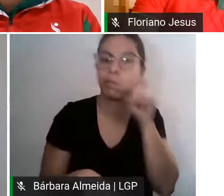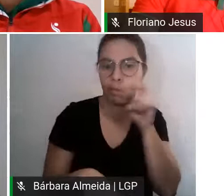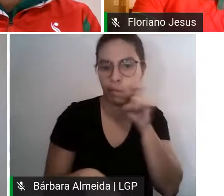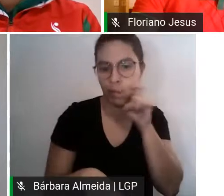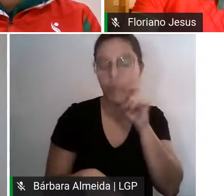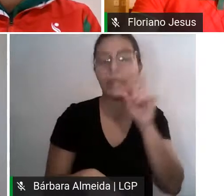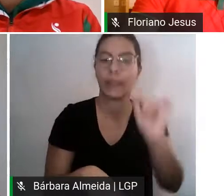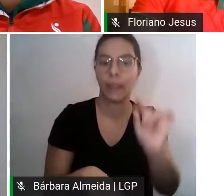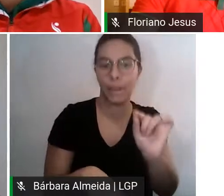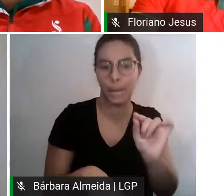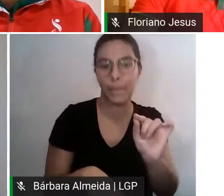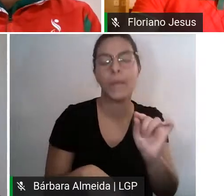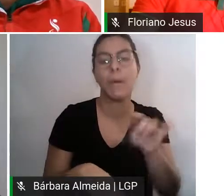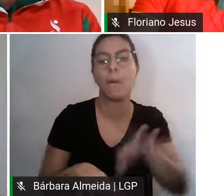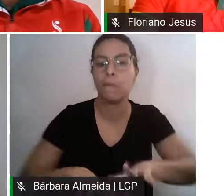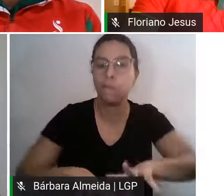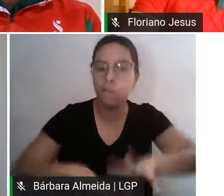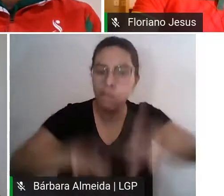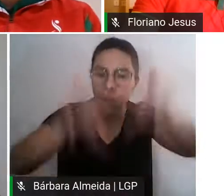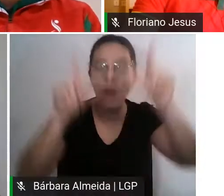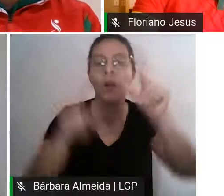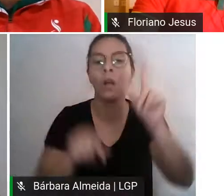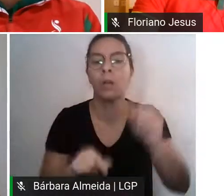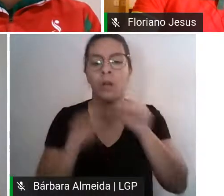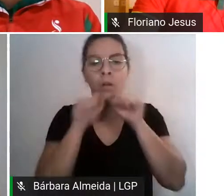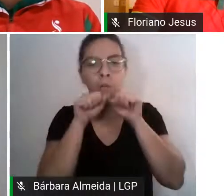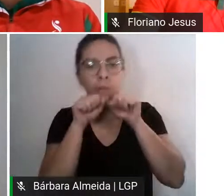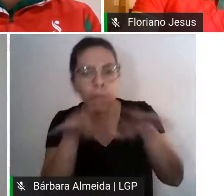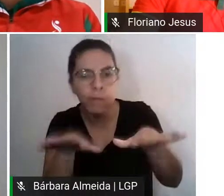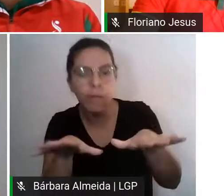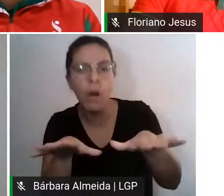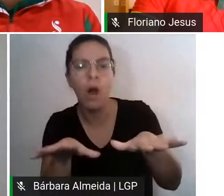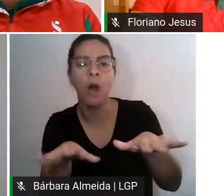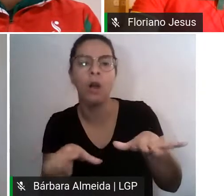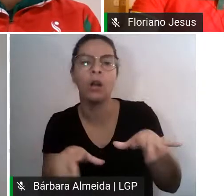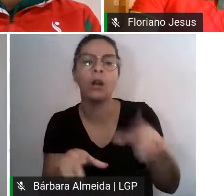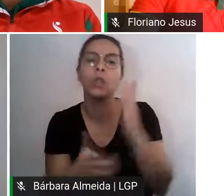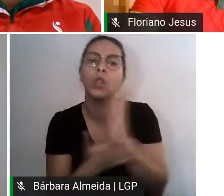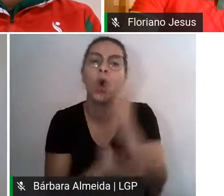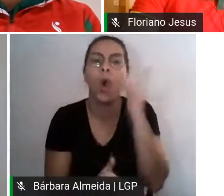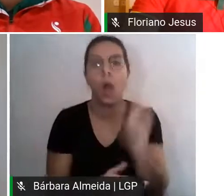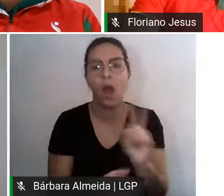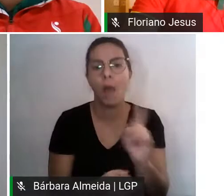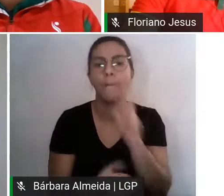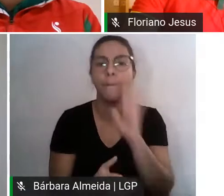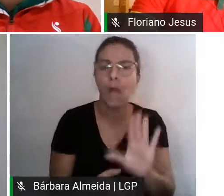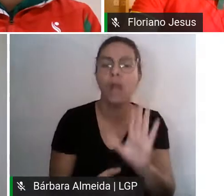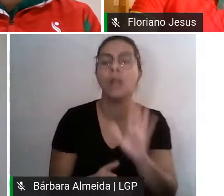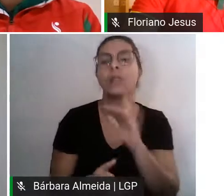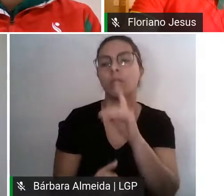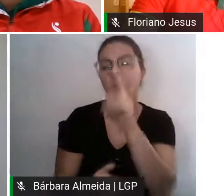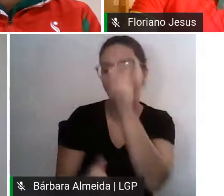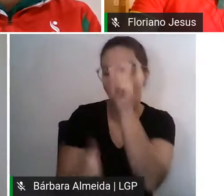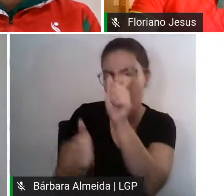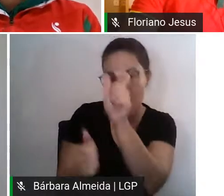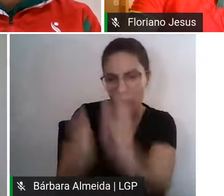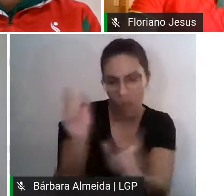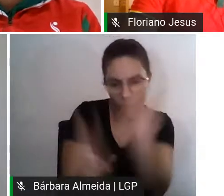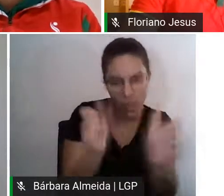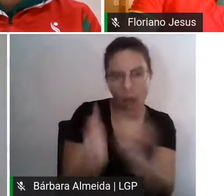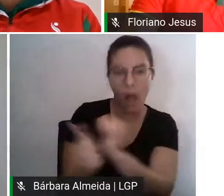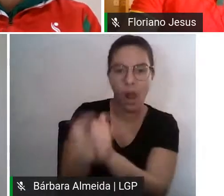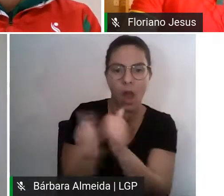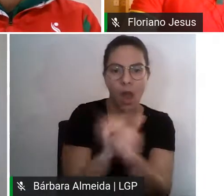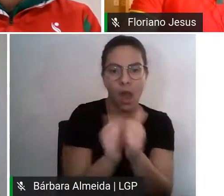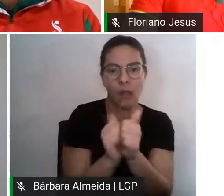ao nível da divulgação, mas também já ao nível de atletas que conseguimos chegar e que conseguimos observar para,